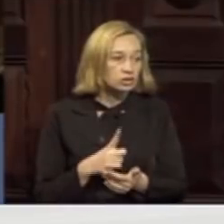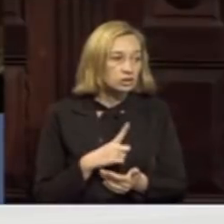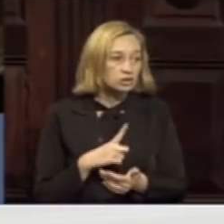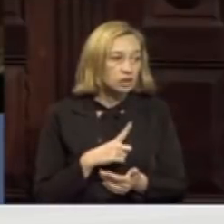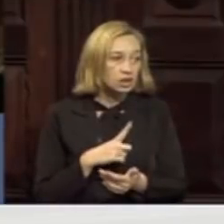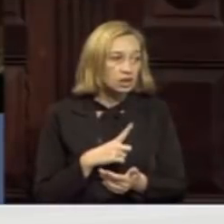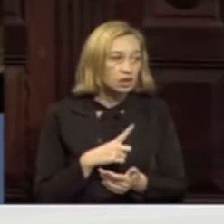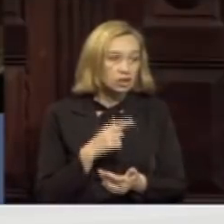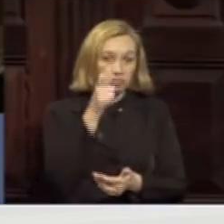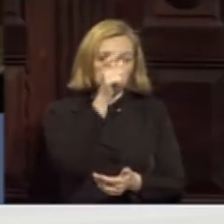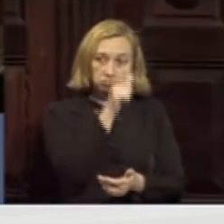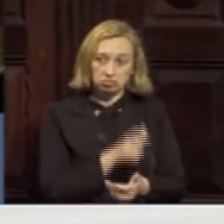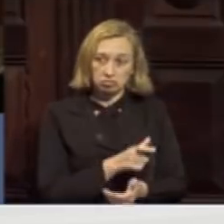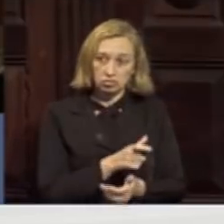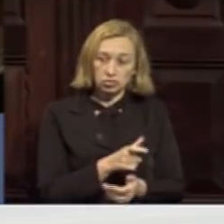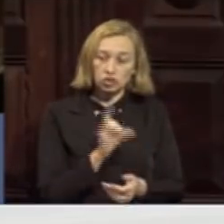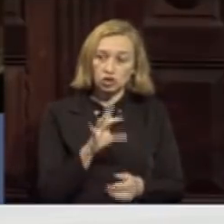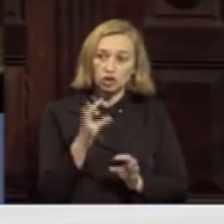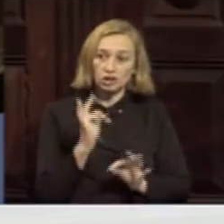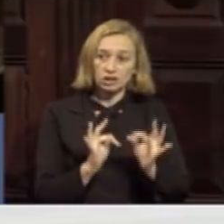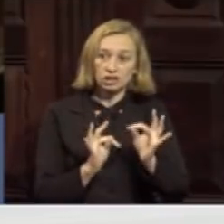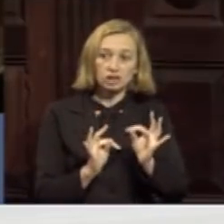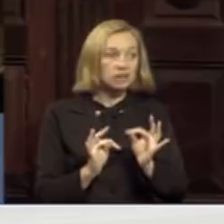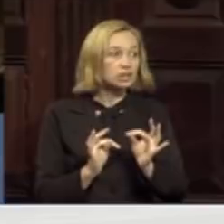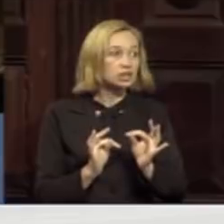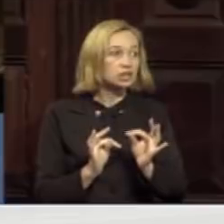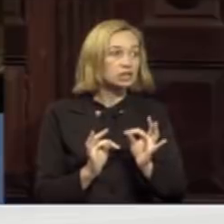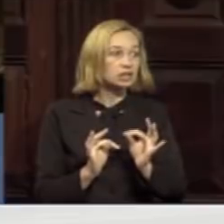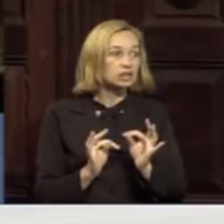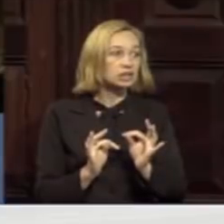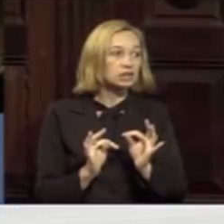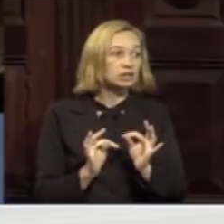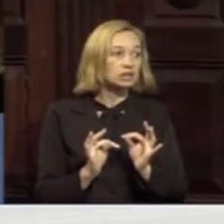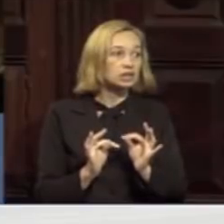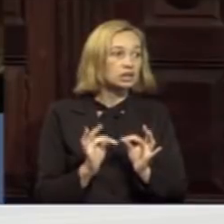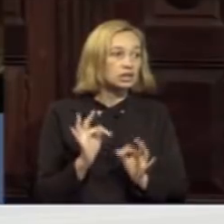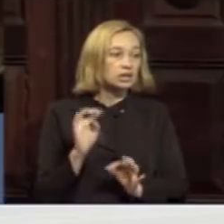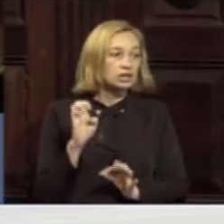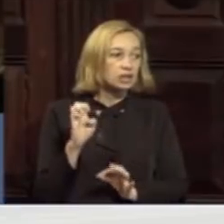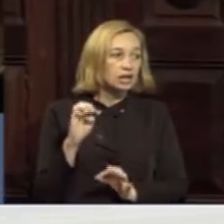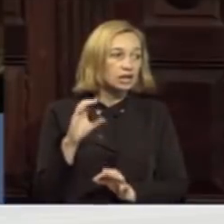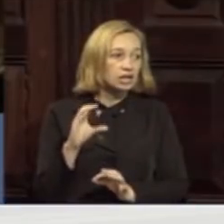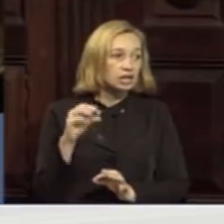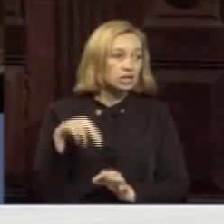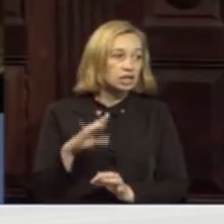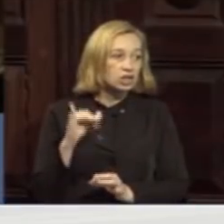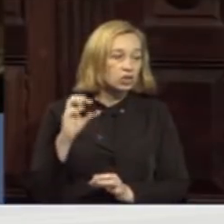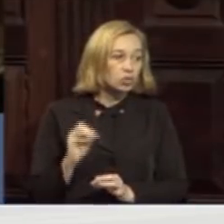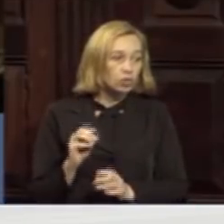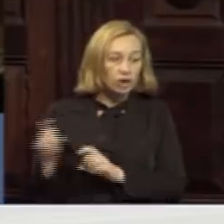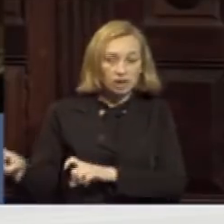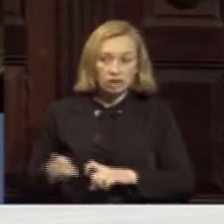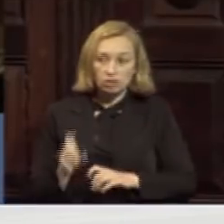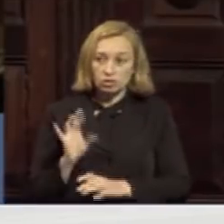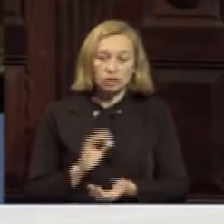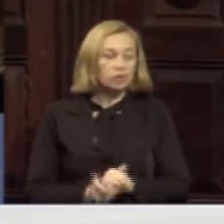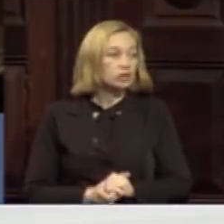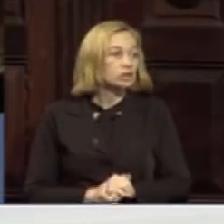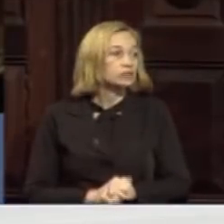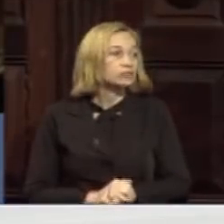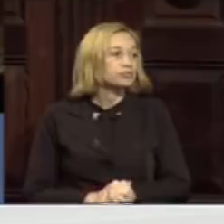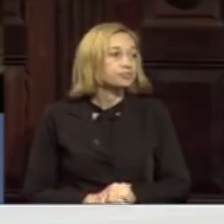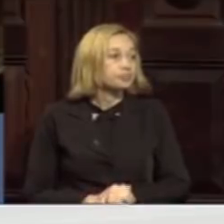como é o caso desse. Então, assim, se na Universidade do Estadual do Norte Fluminense, na UENF, existe resistência,